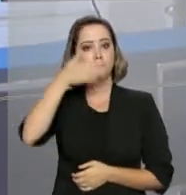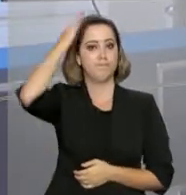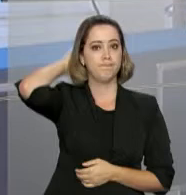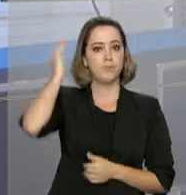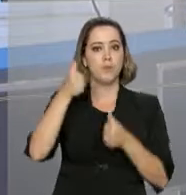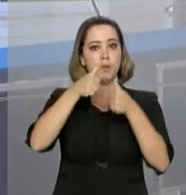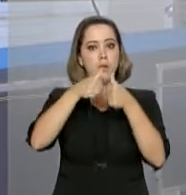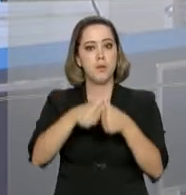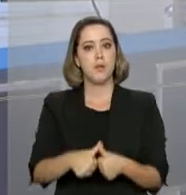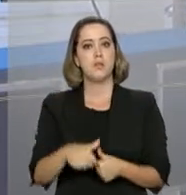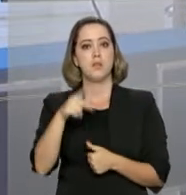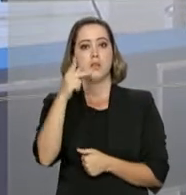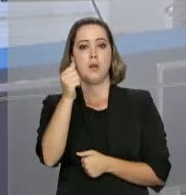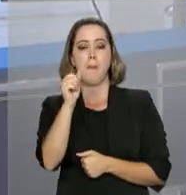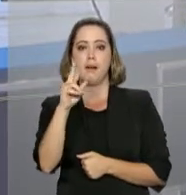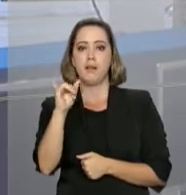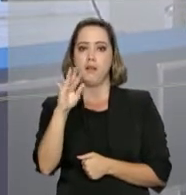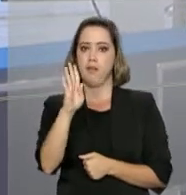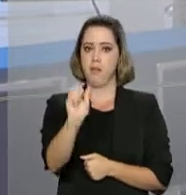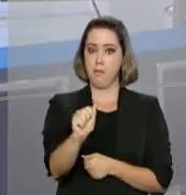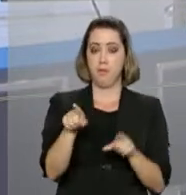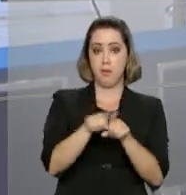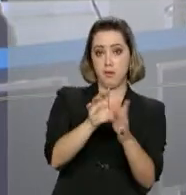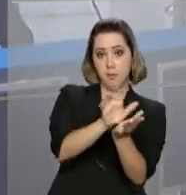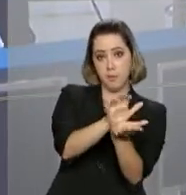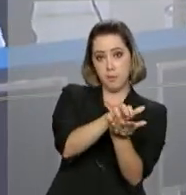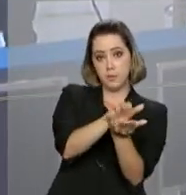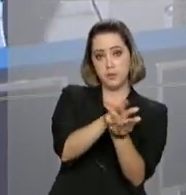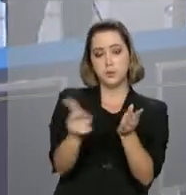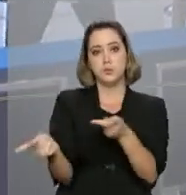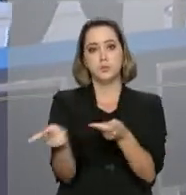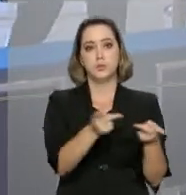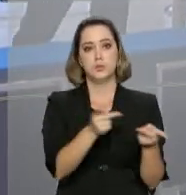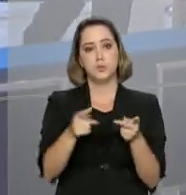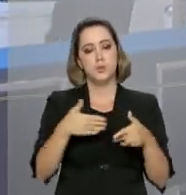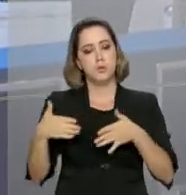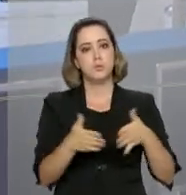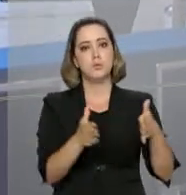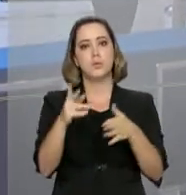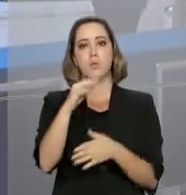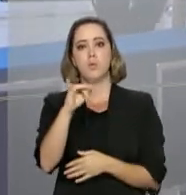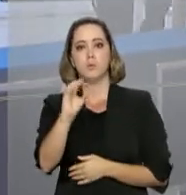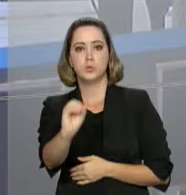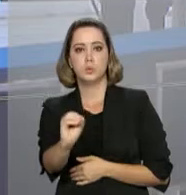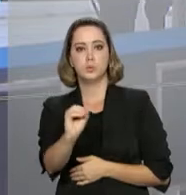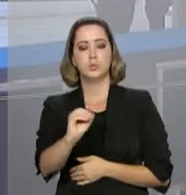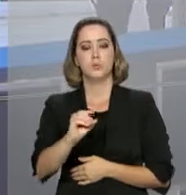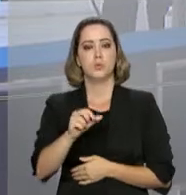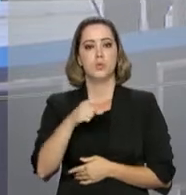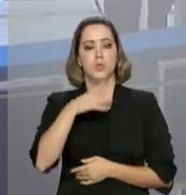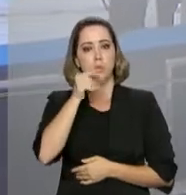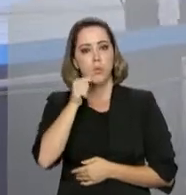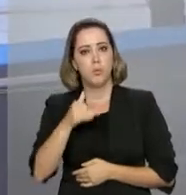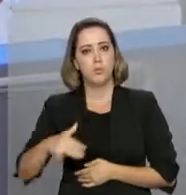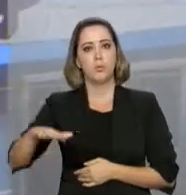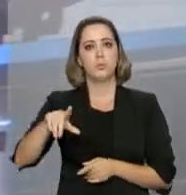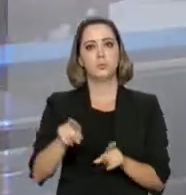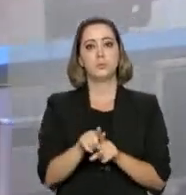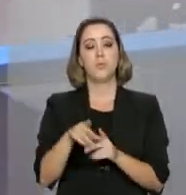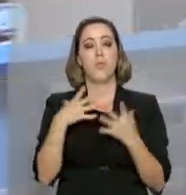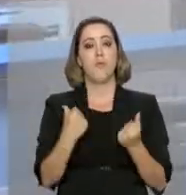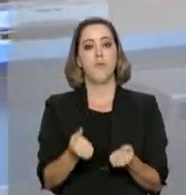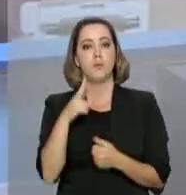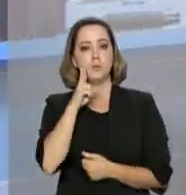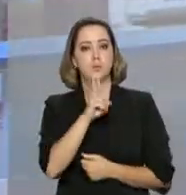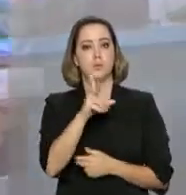Michel Temer estará na Paraíba e em Pernambuco para visitar trechos da obra de integração do Rio São Francisco. Nós vamos então voltar ao vivo